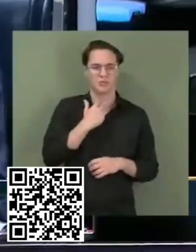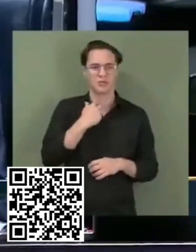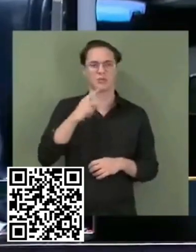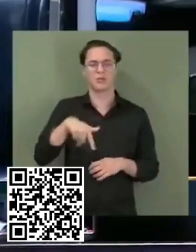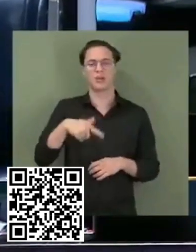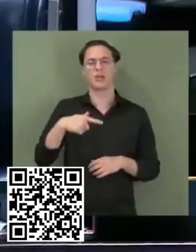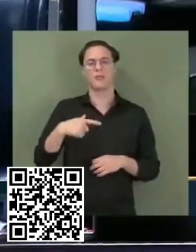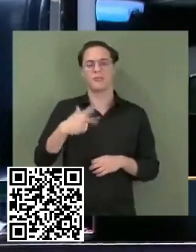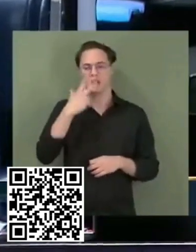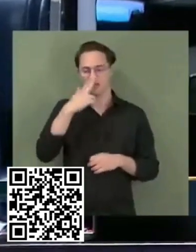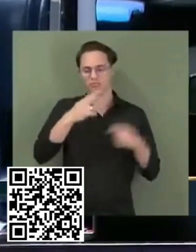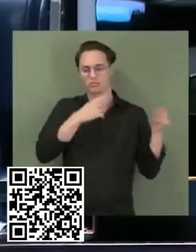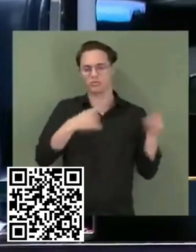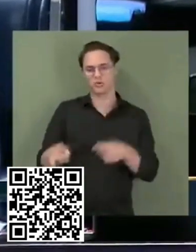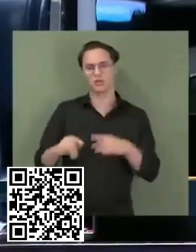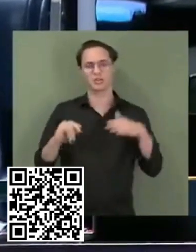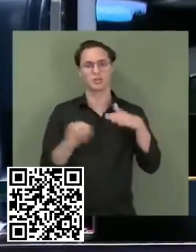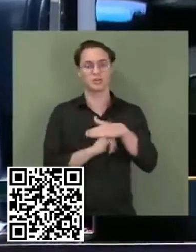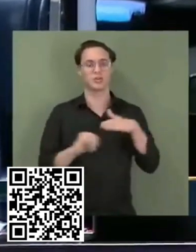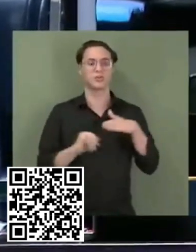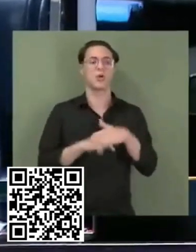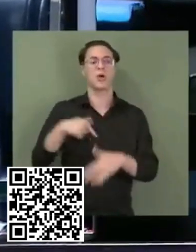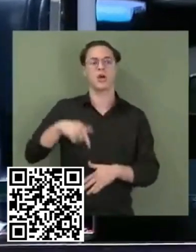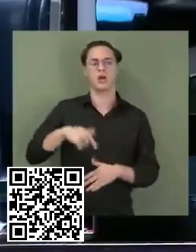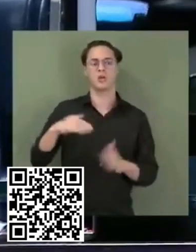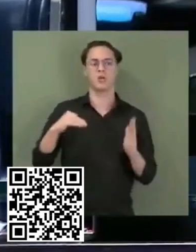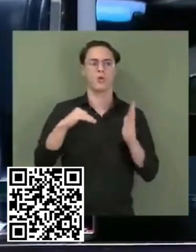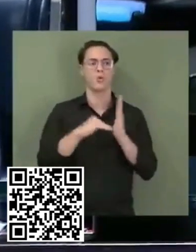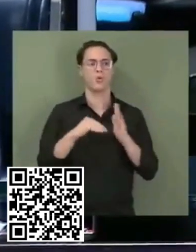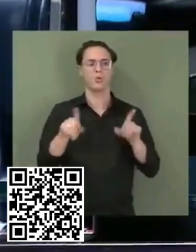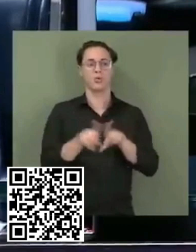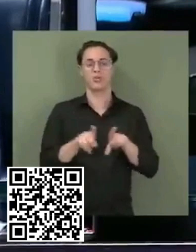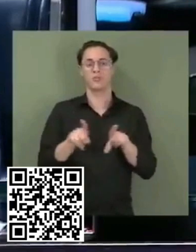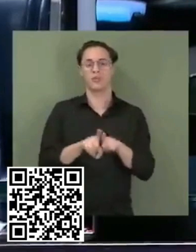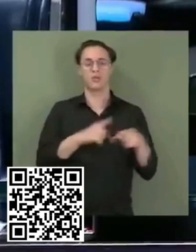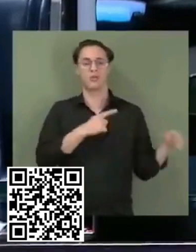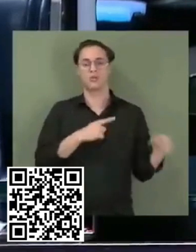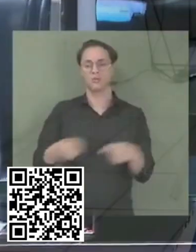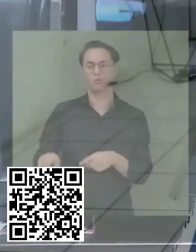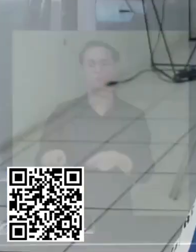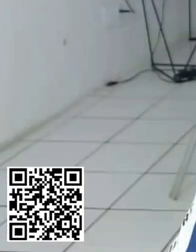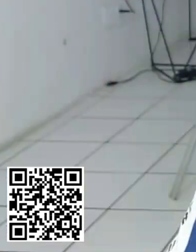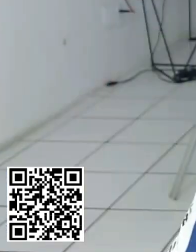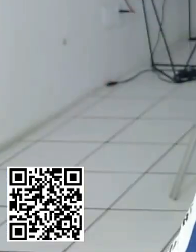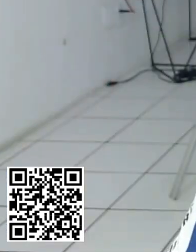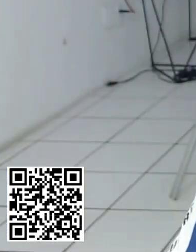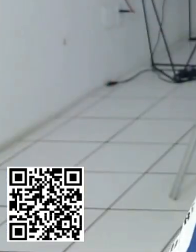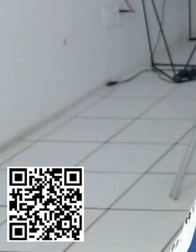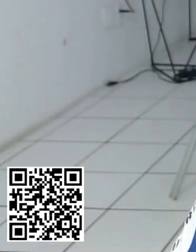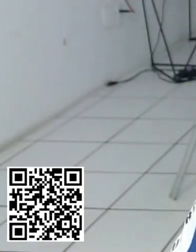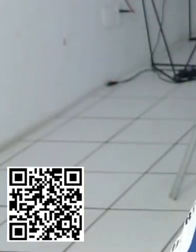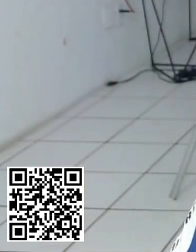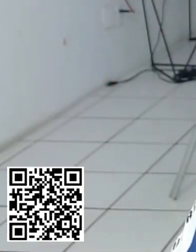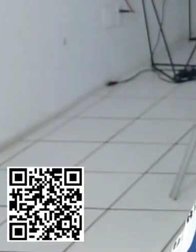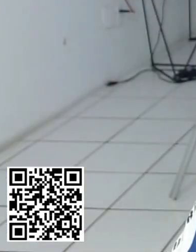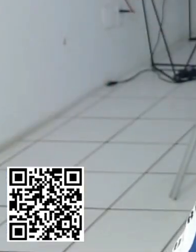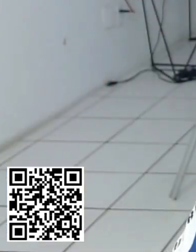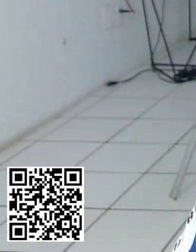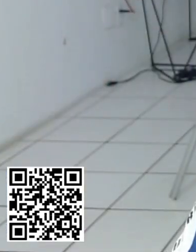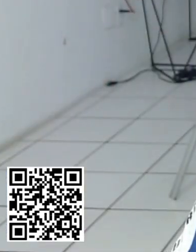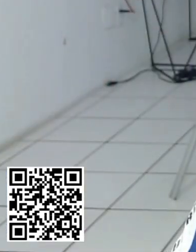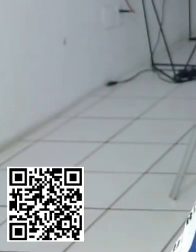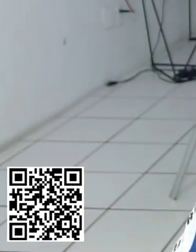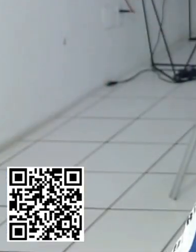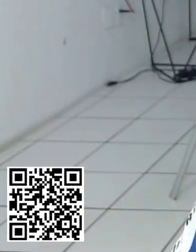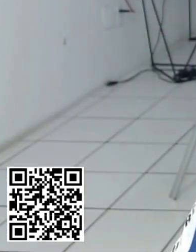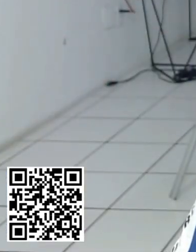agressão às instituições, neste caso ao Senado Federal, e uma agressão ao Estado de Direito e à democracia. Ainda persiste a disputa de